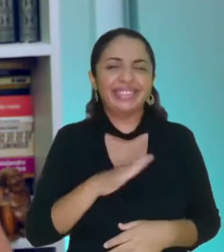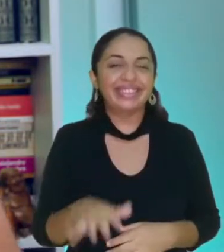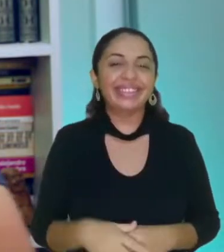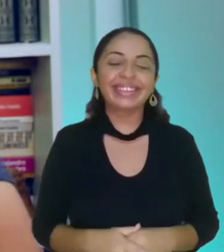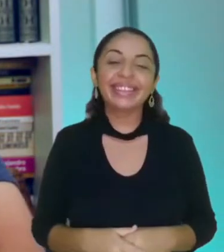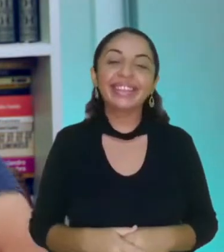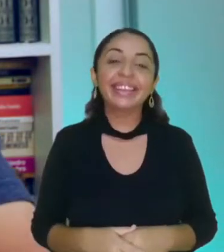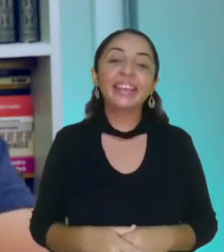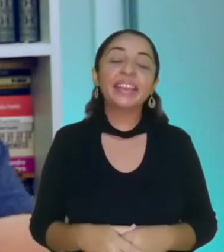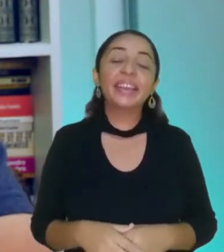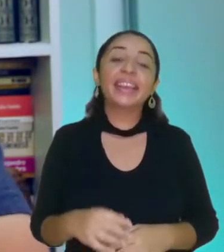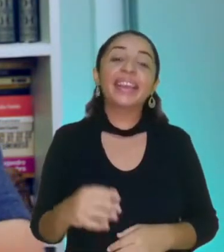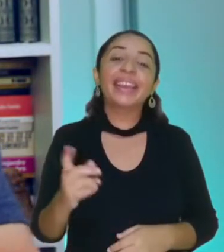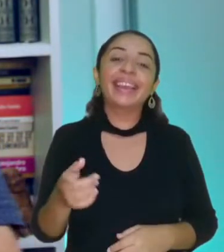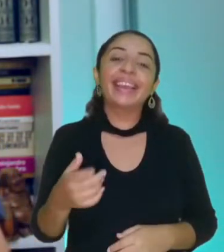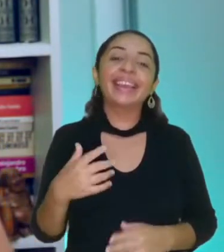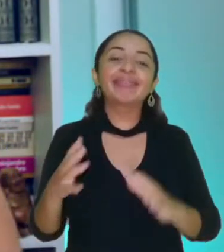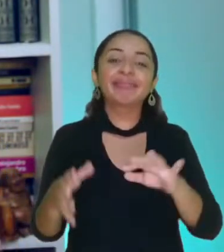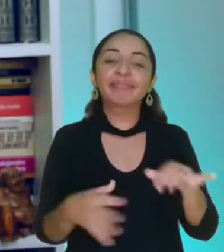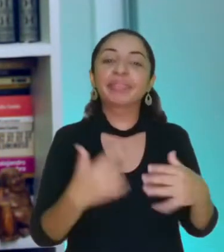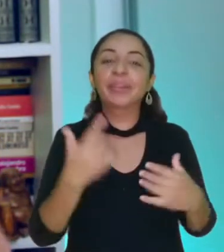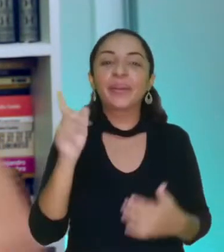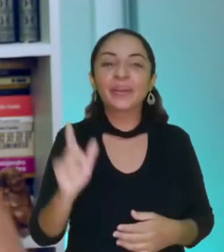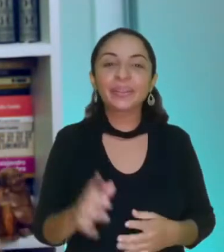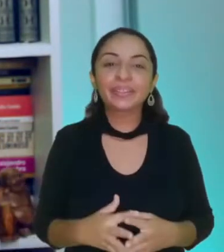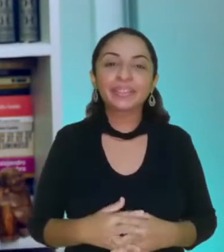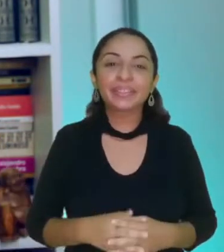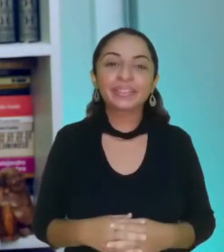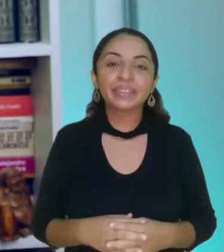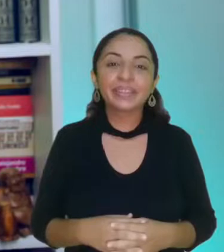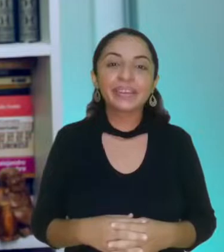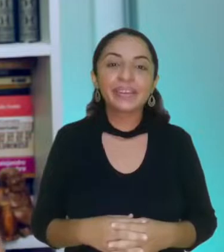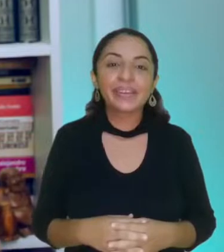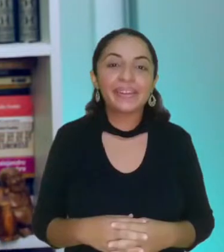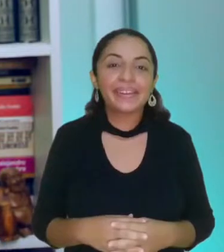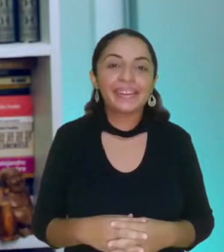não. Vamos adiantando aqui.